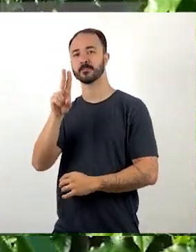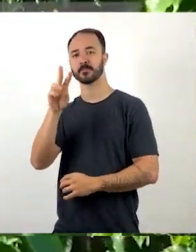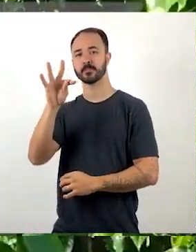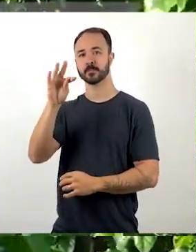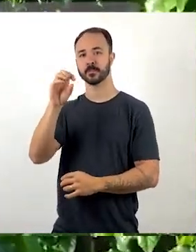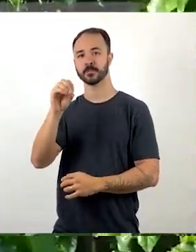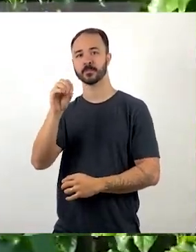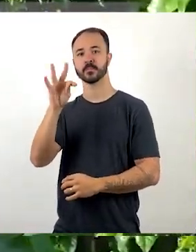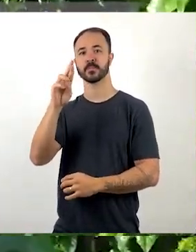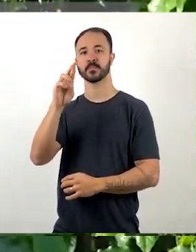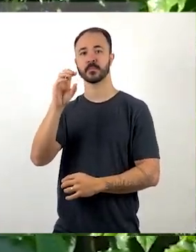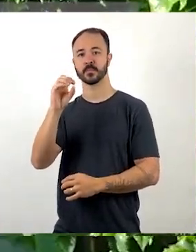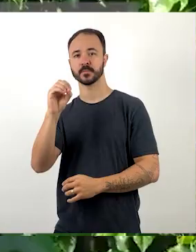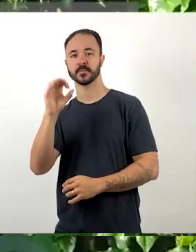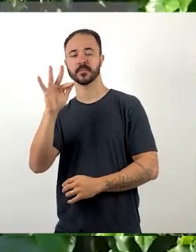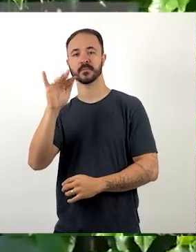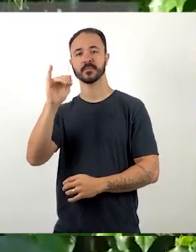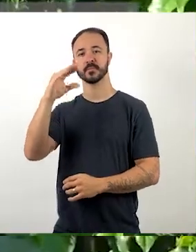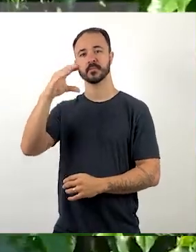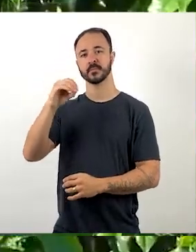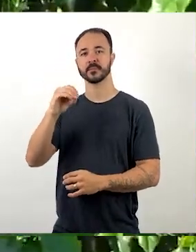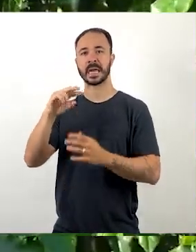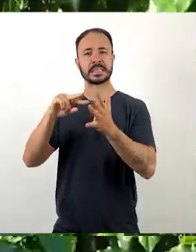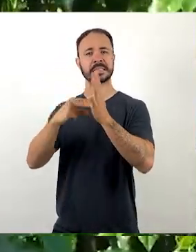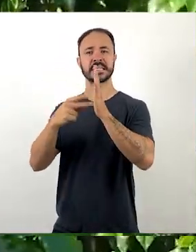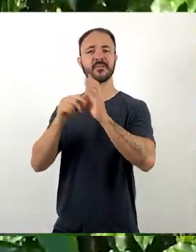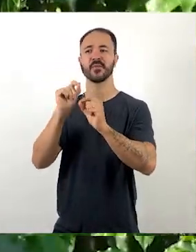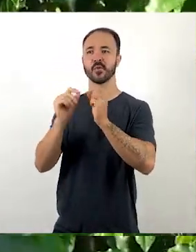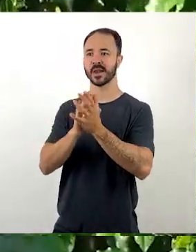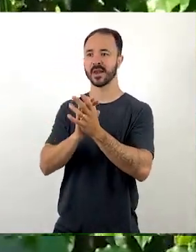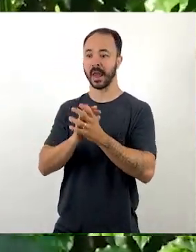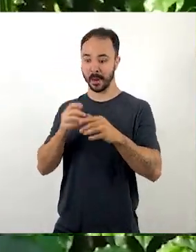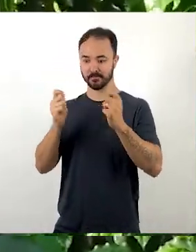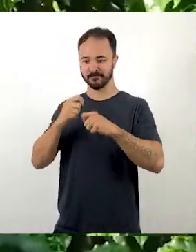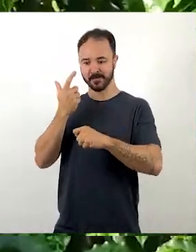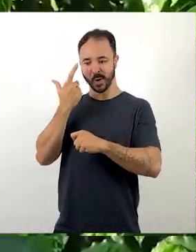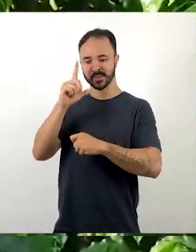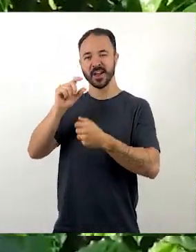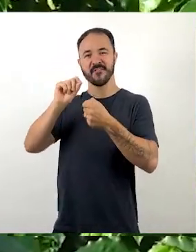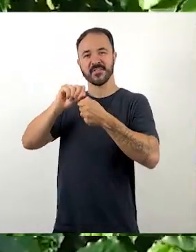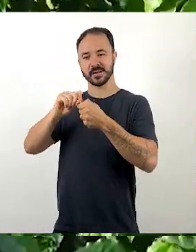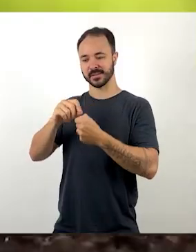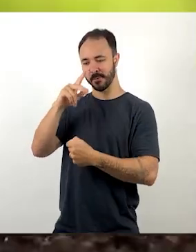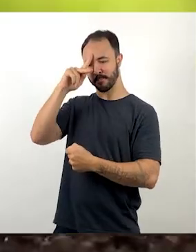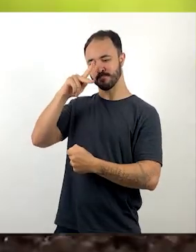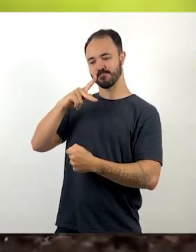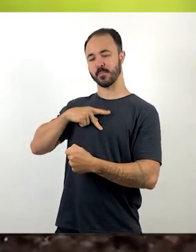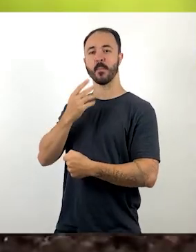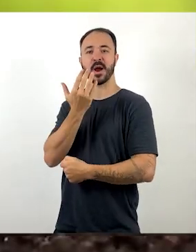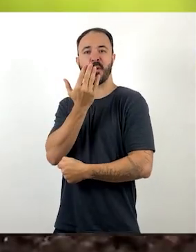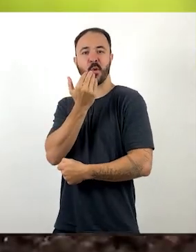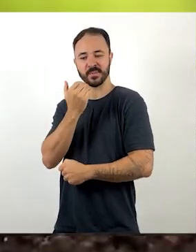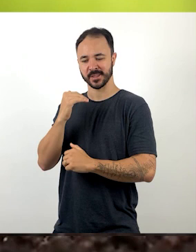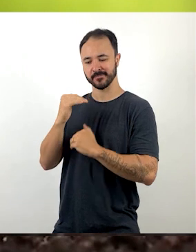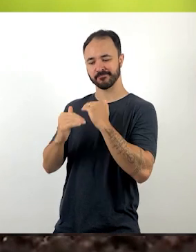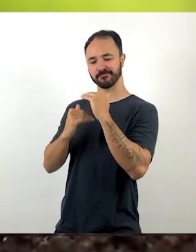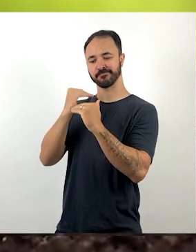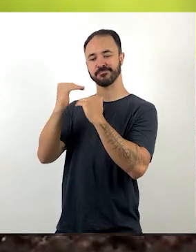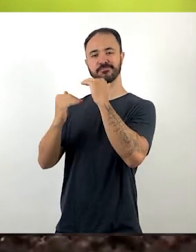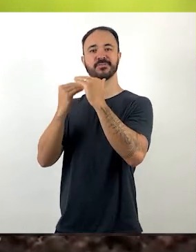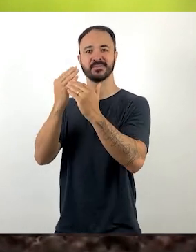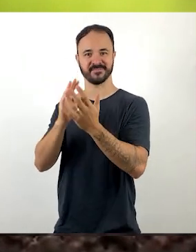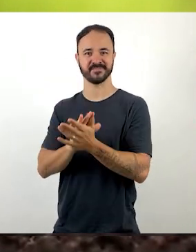seja, são capazes de reproduzir os seus próprios alimentos, obtendo energia e certos elementos como água